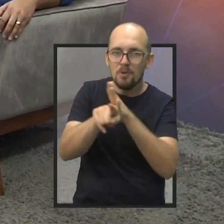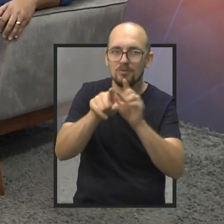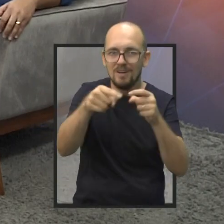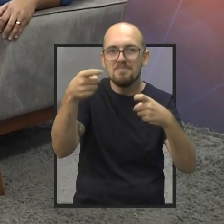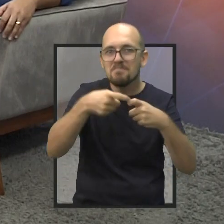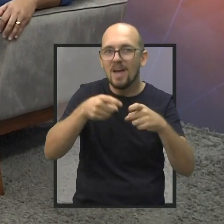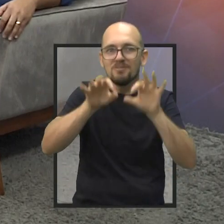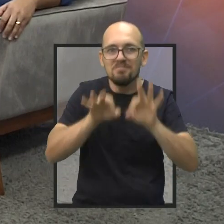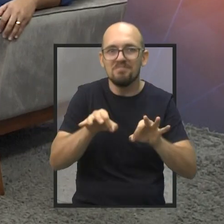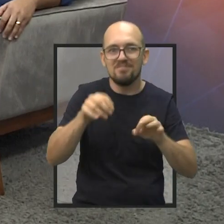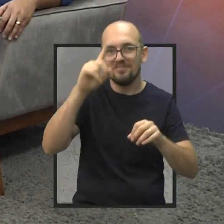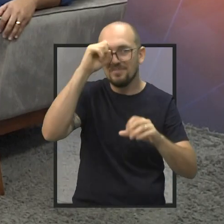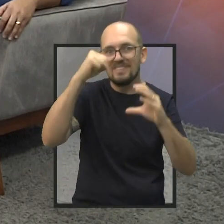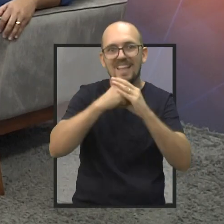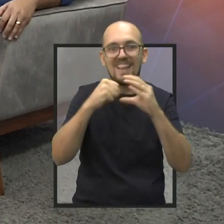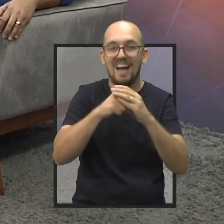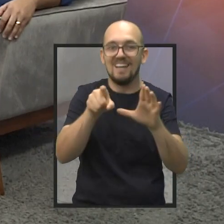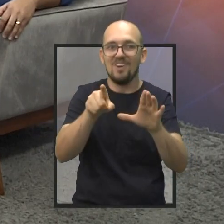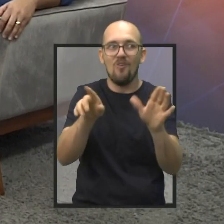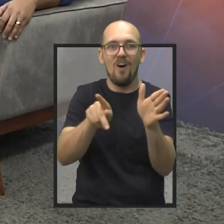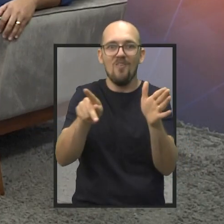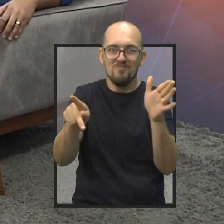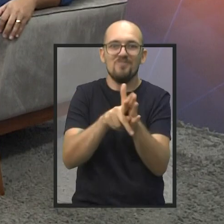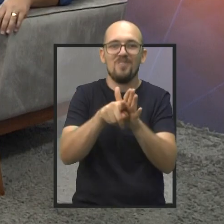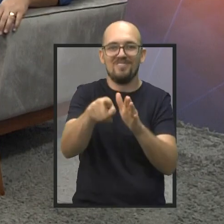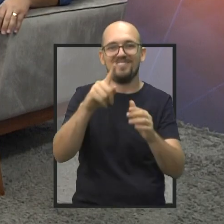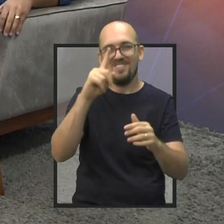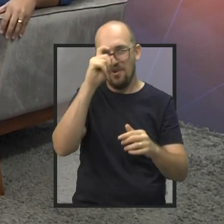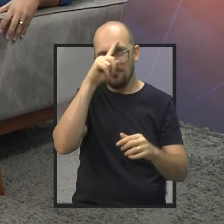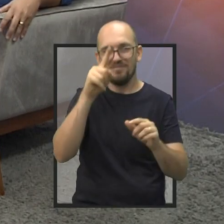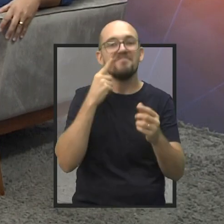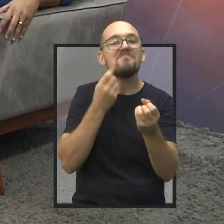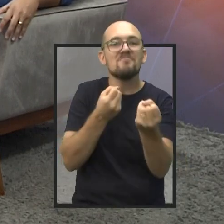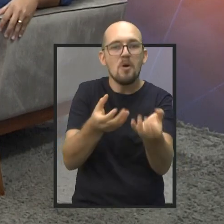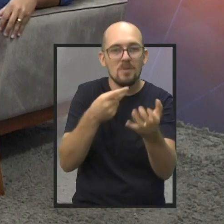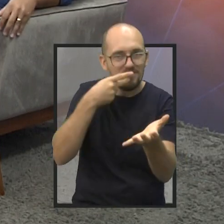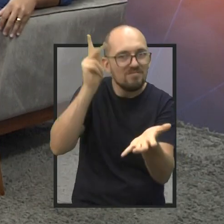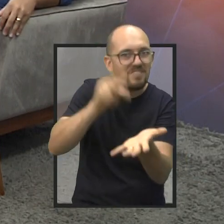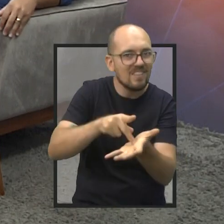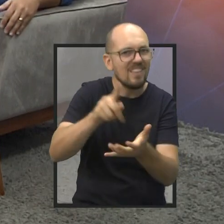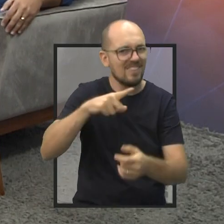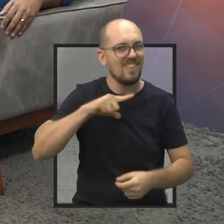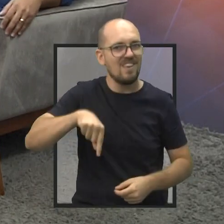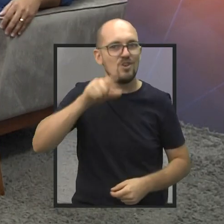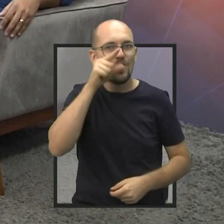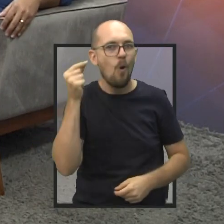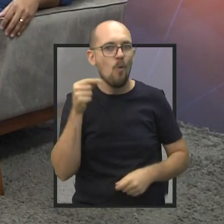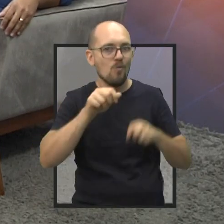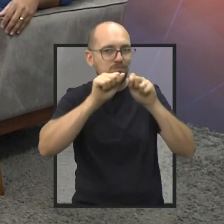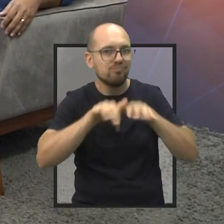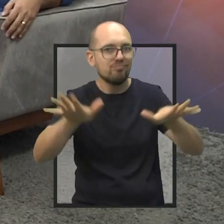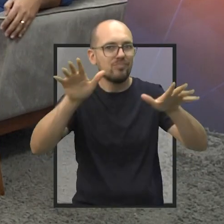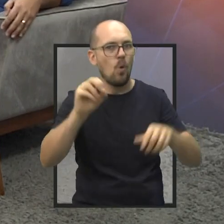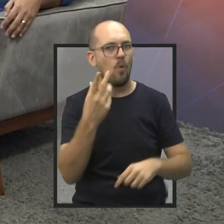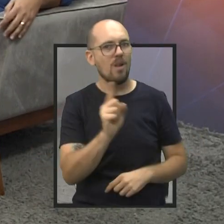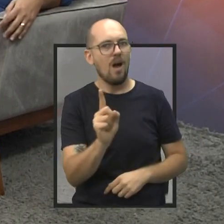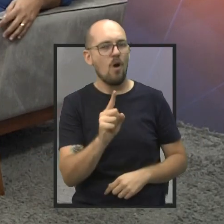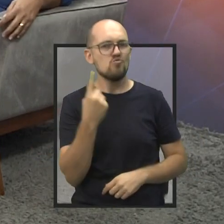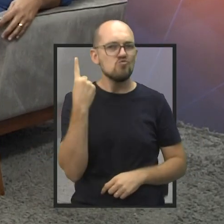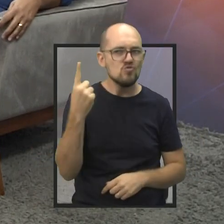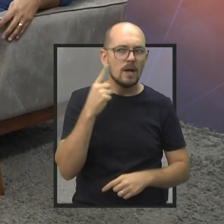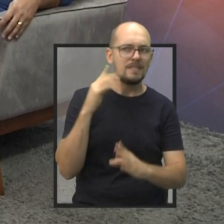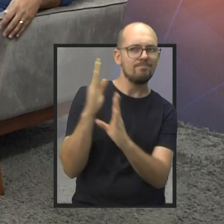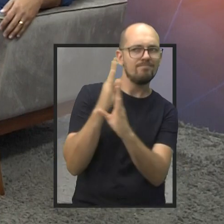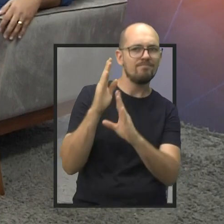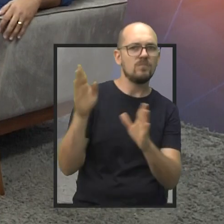Santa Casa, então é a fonte mais confiável para esclarecer, isso é verdade, isso não é verdade, já tem alguma suspeita de caso